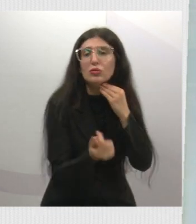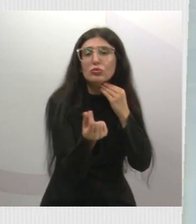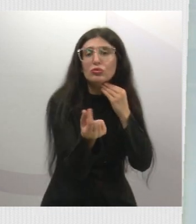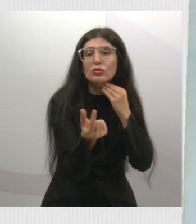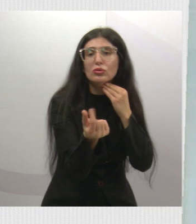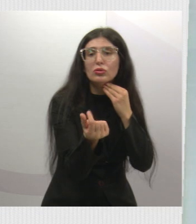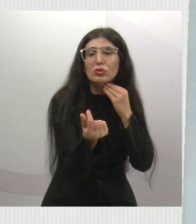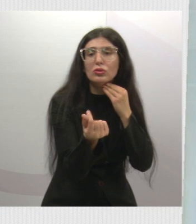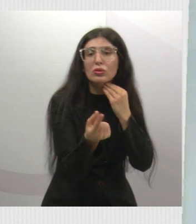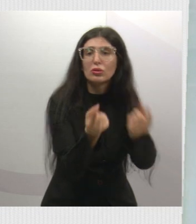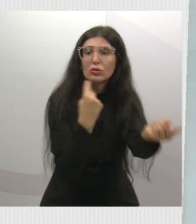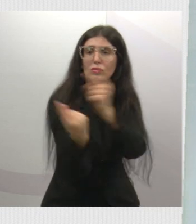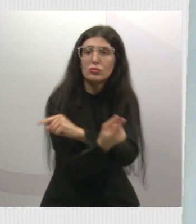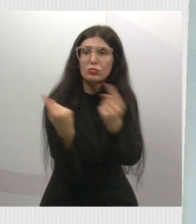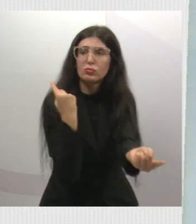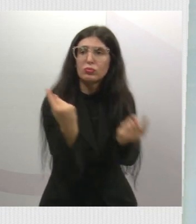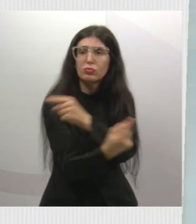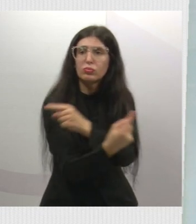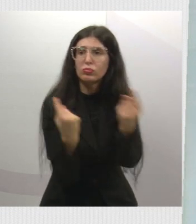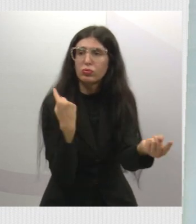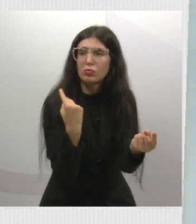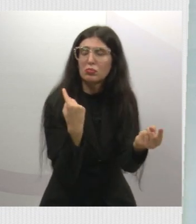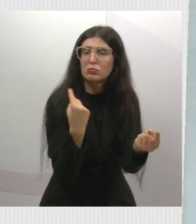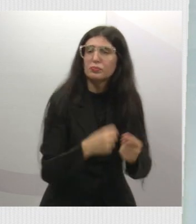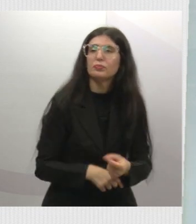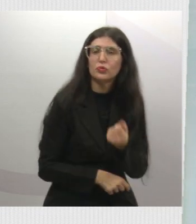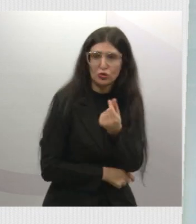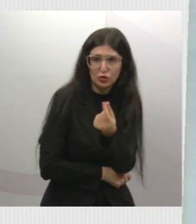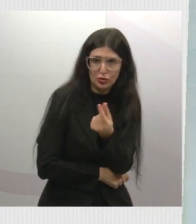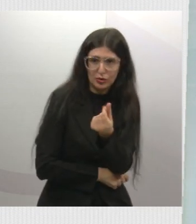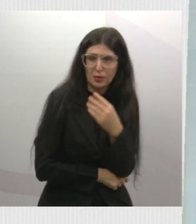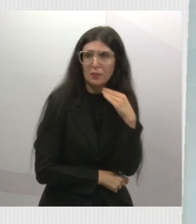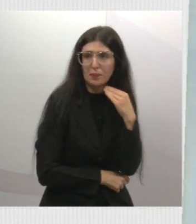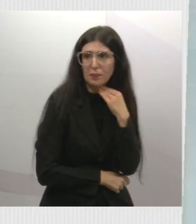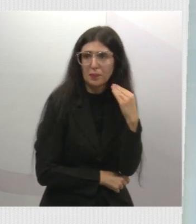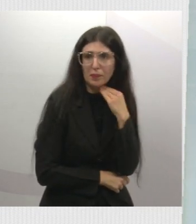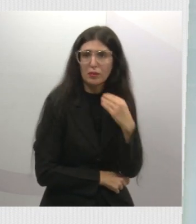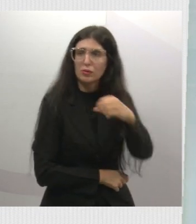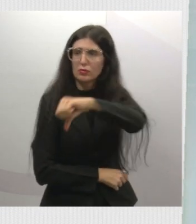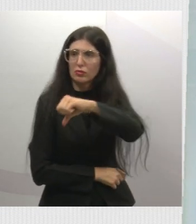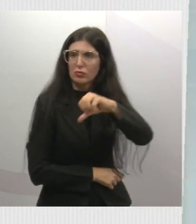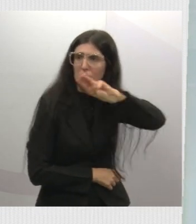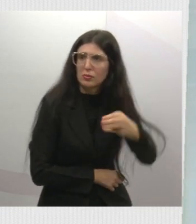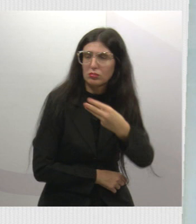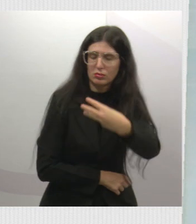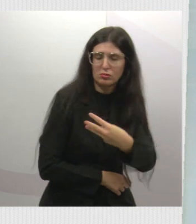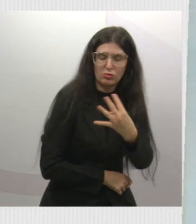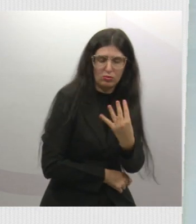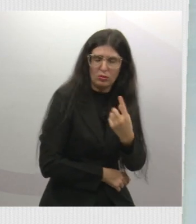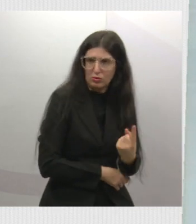99.341.000, previsto na meta orçamentária, e realizado no primeiro quadrimestre,